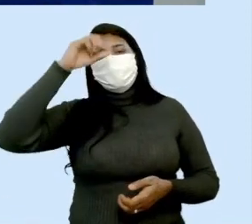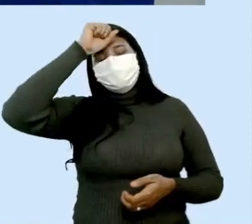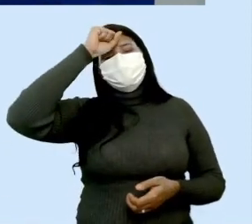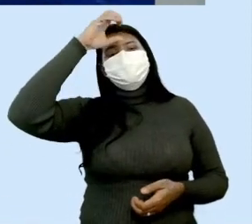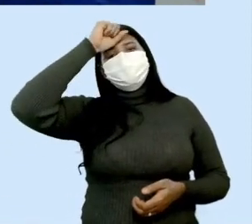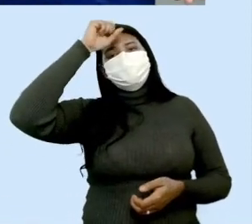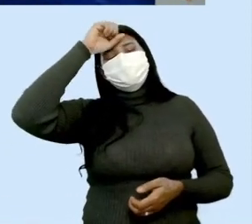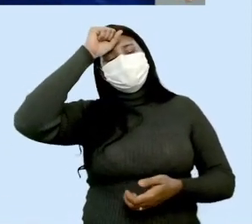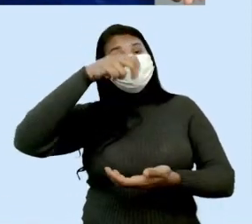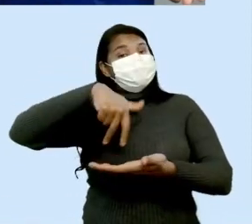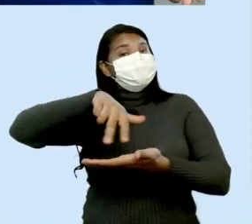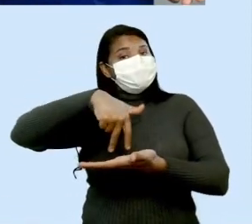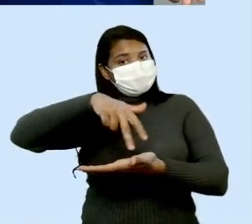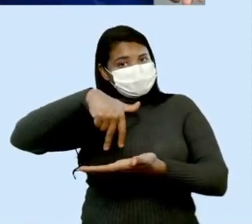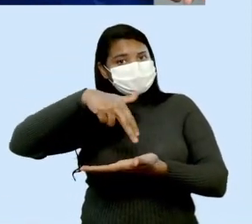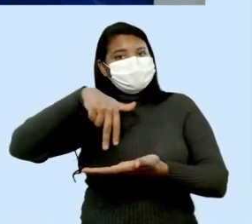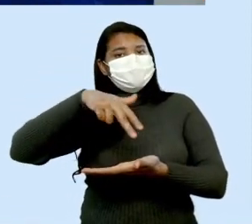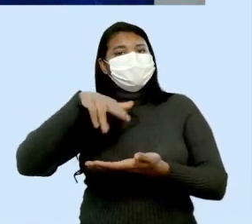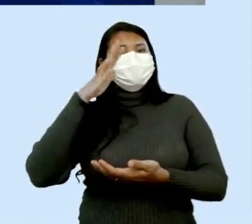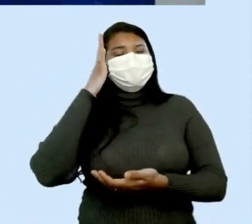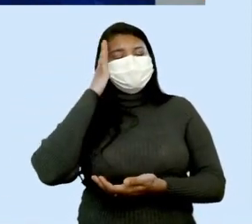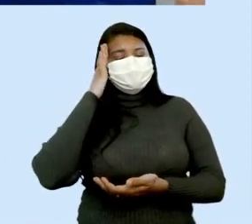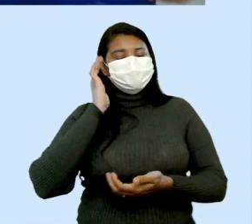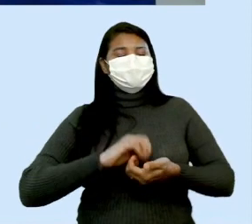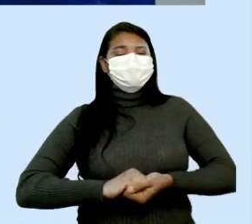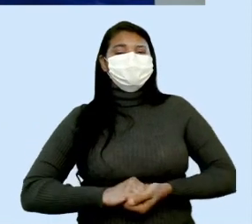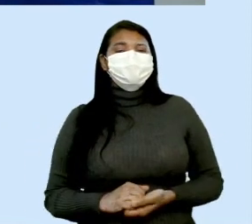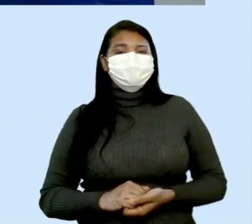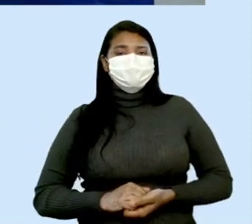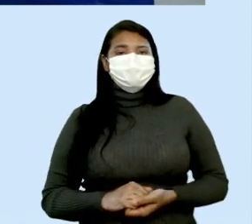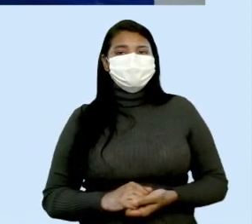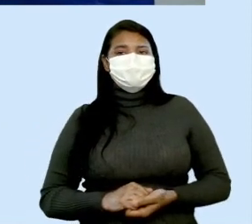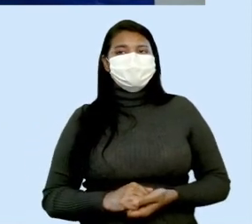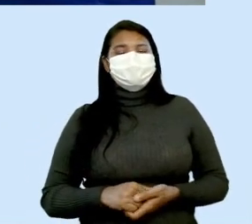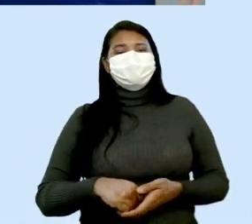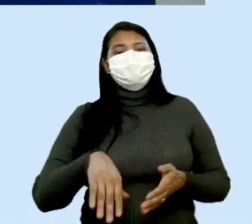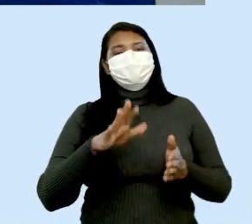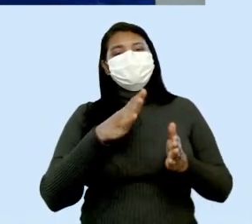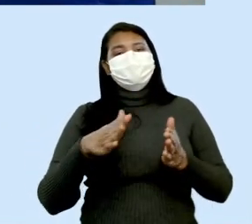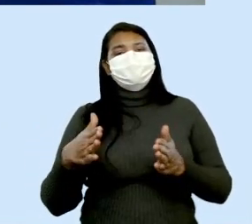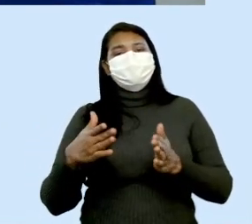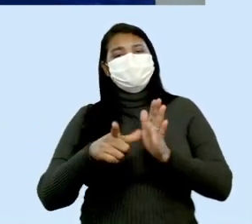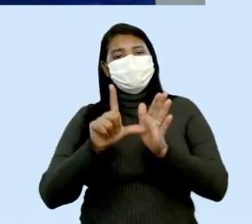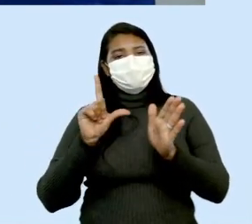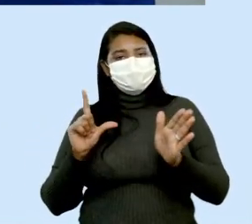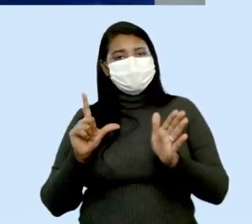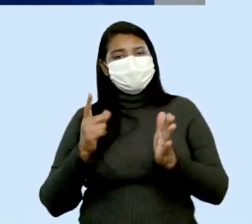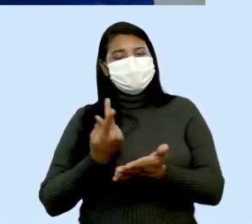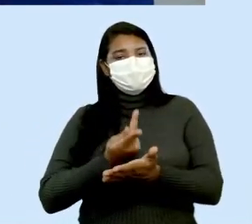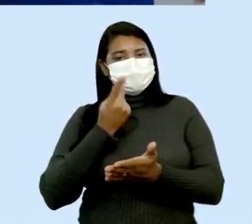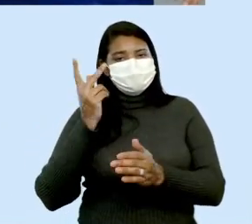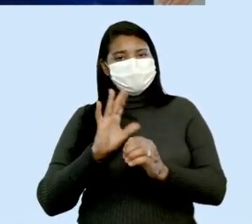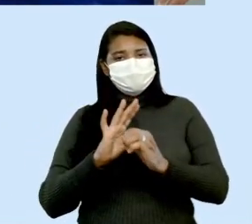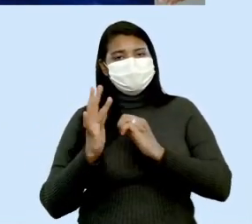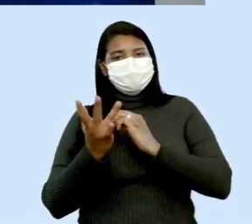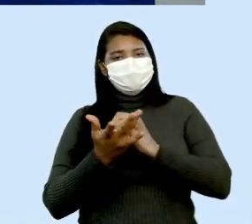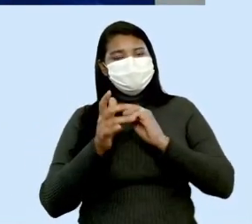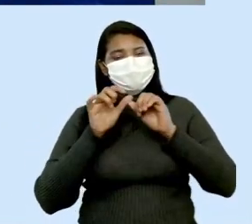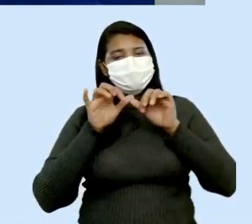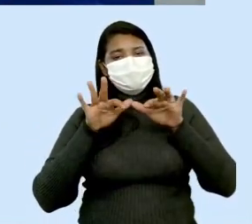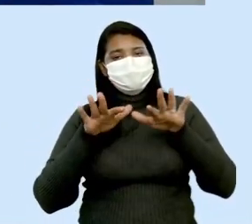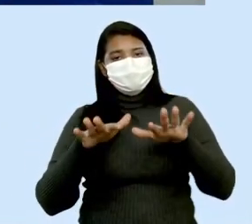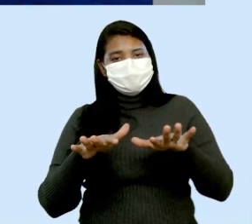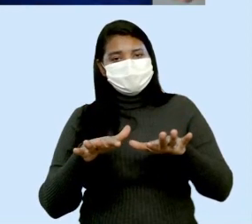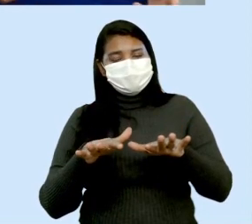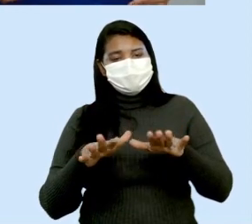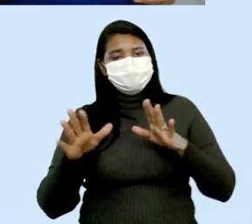aprender a dançar, né? Então, nessa época, antes da pandemia, do contexto pandêmico, o turista,